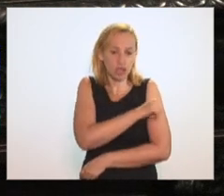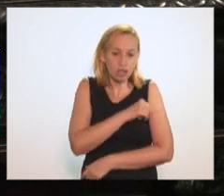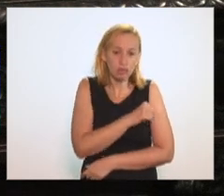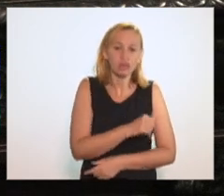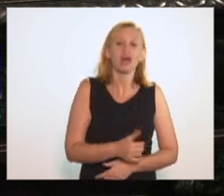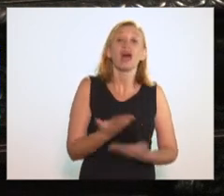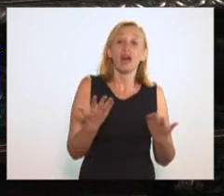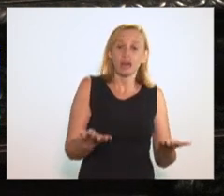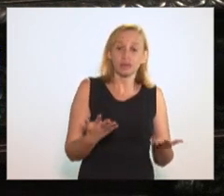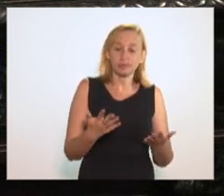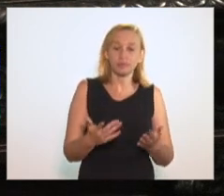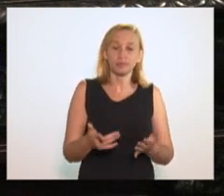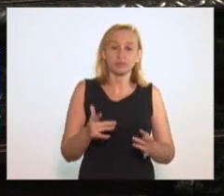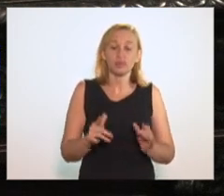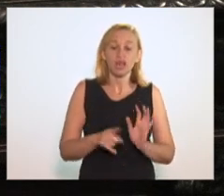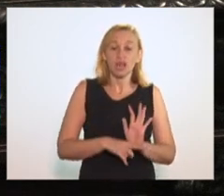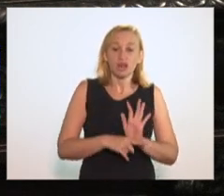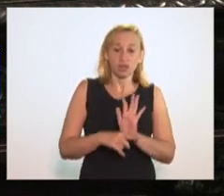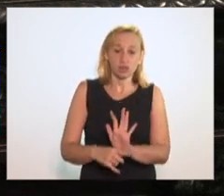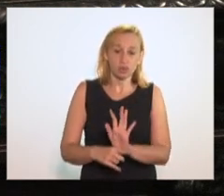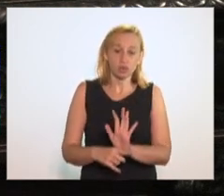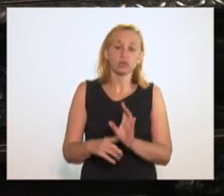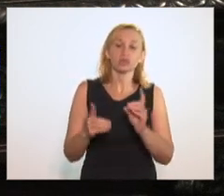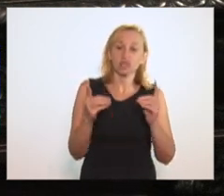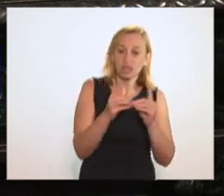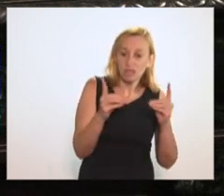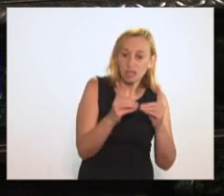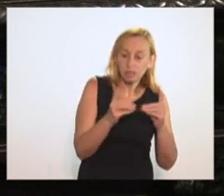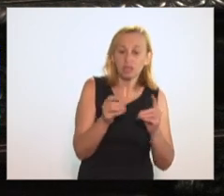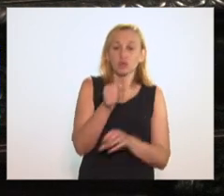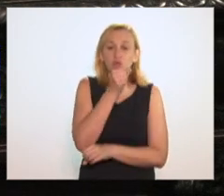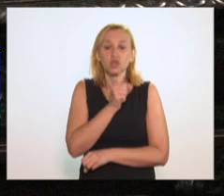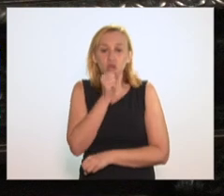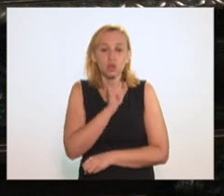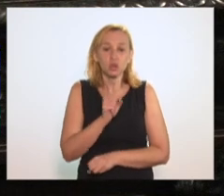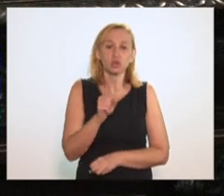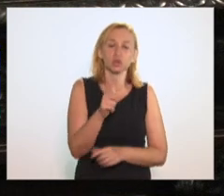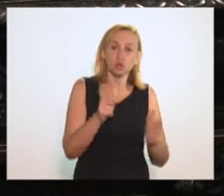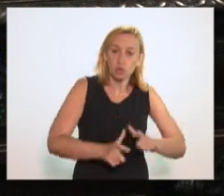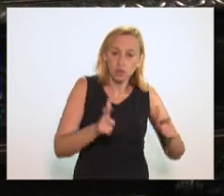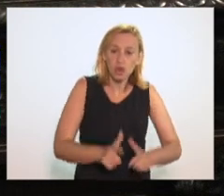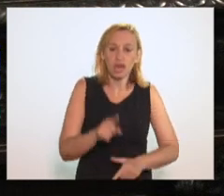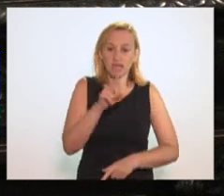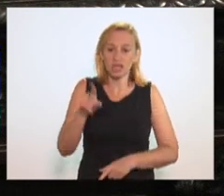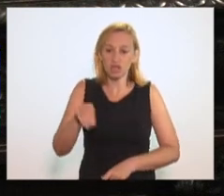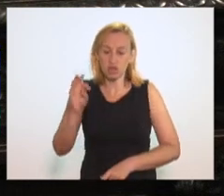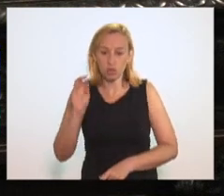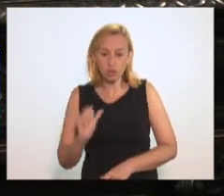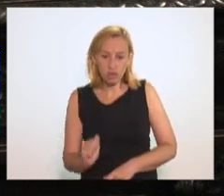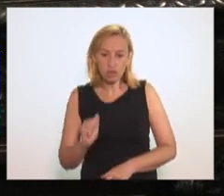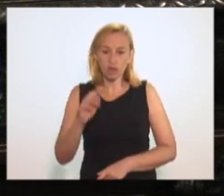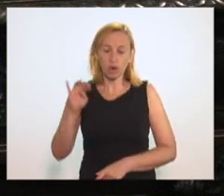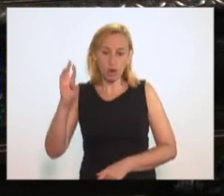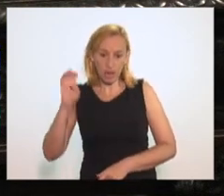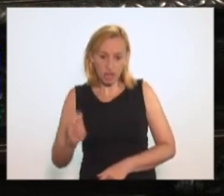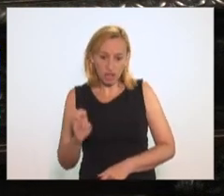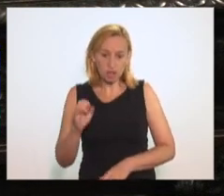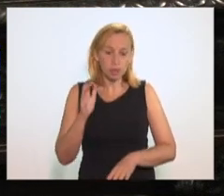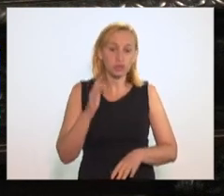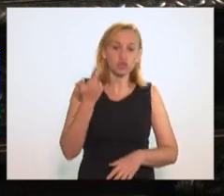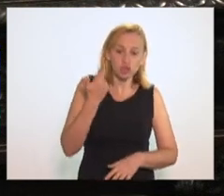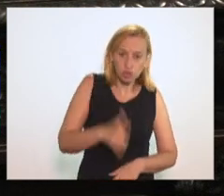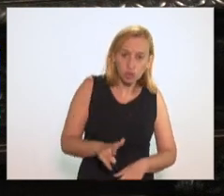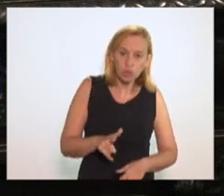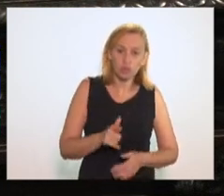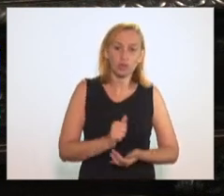o atendimento de saúde dos idosos na região da Zona Oeste da cidade, para, mais uma vez,